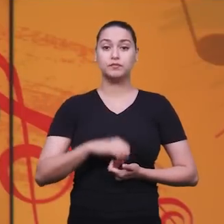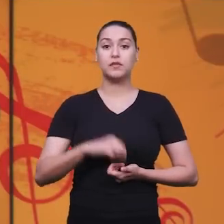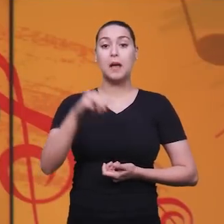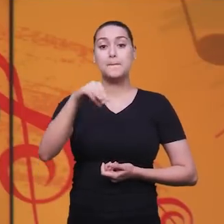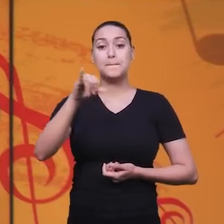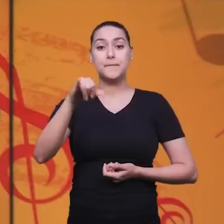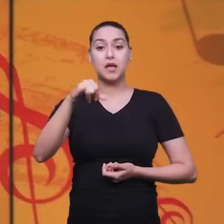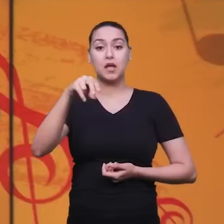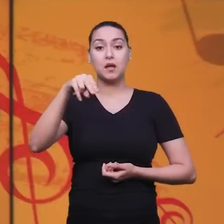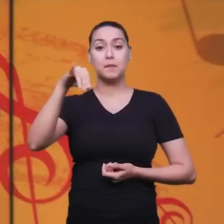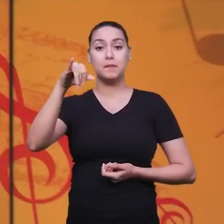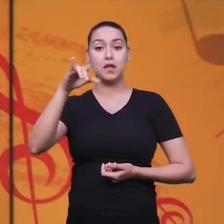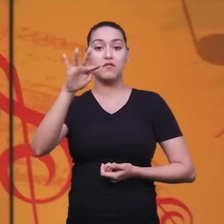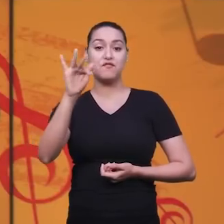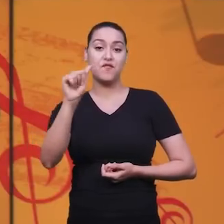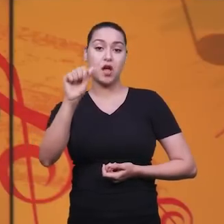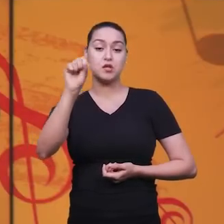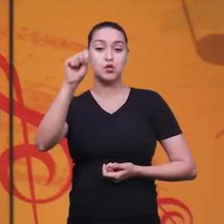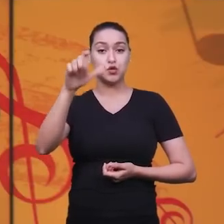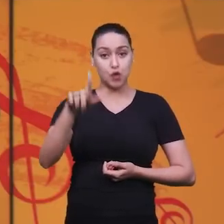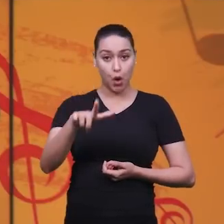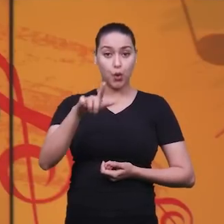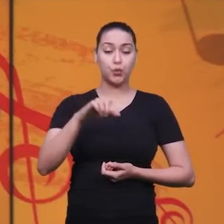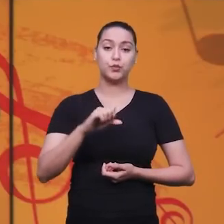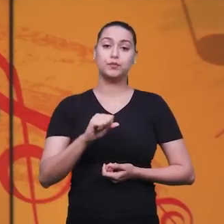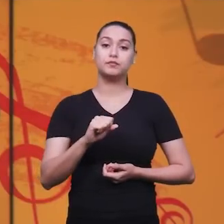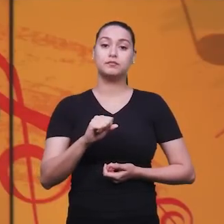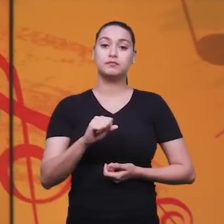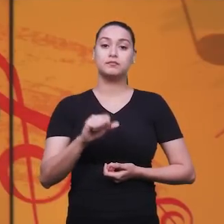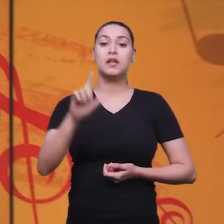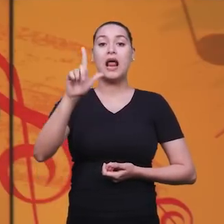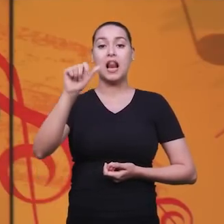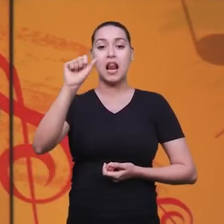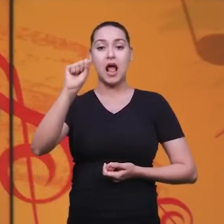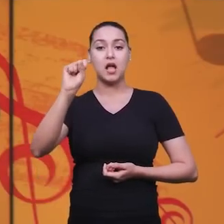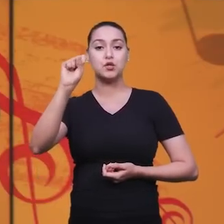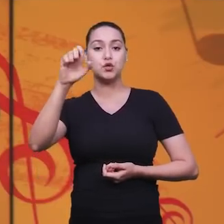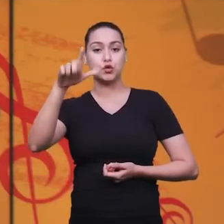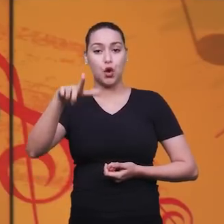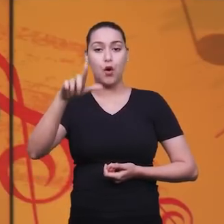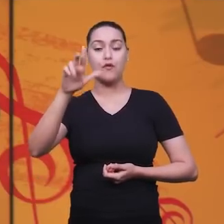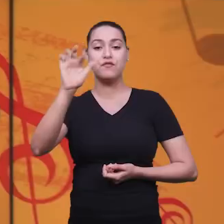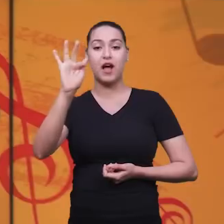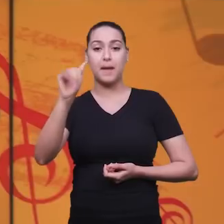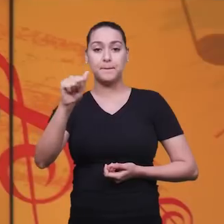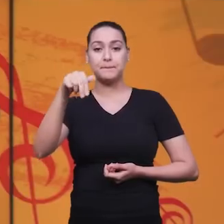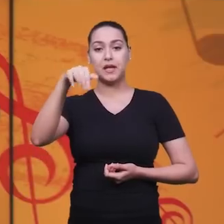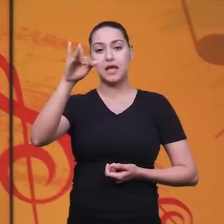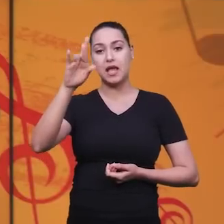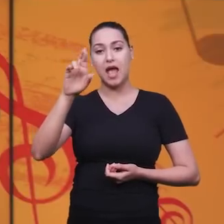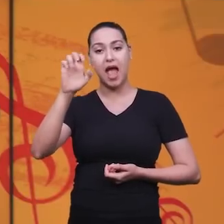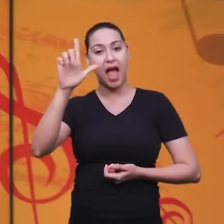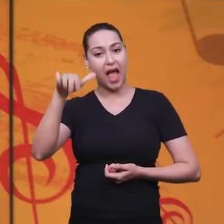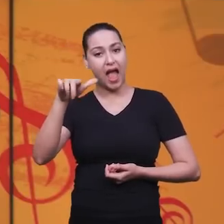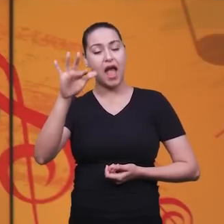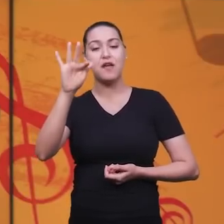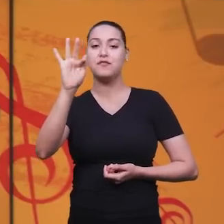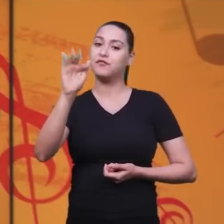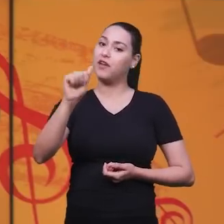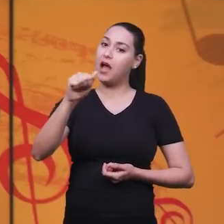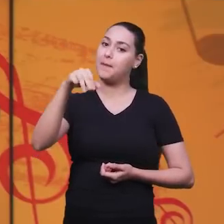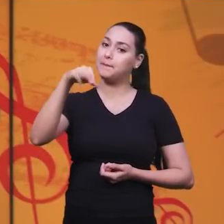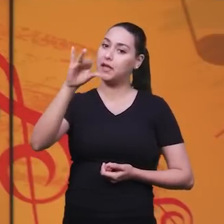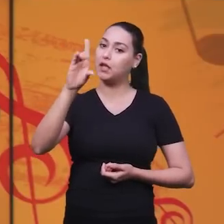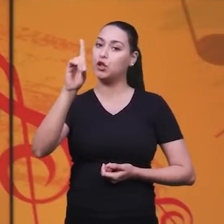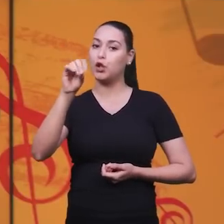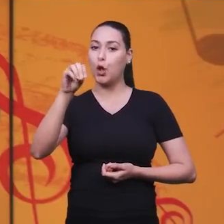Sol. Mi, Mi, Fá, Sol. Lá, Sol, Fá, Mi, Ré, Fá,